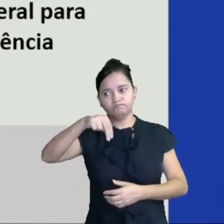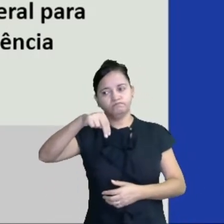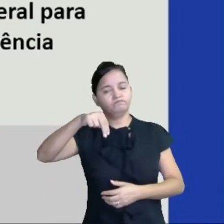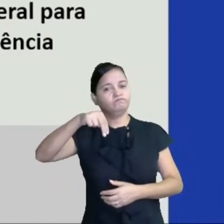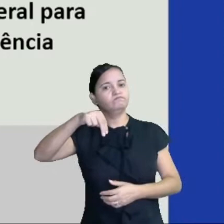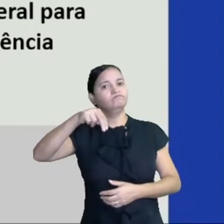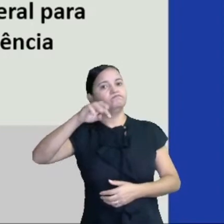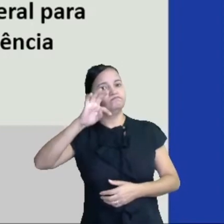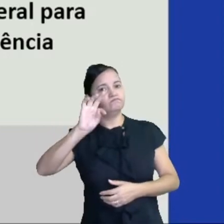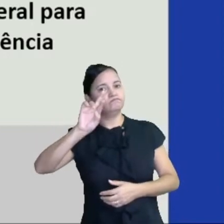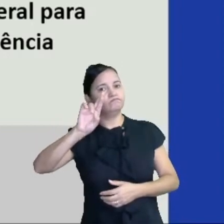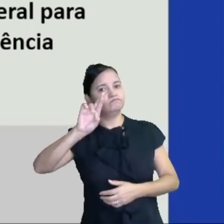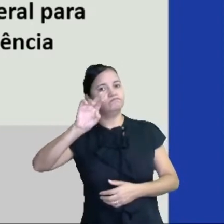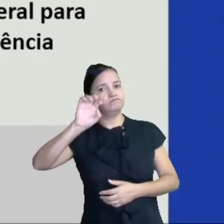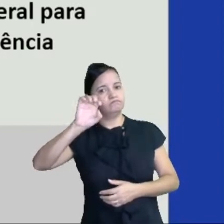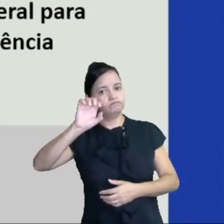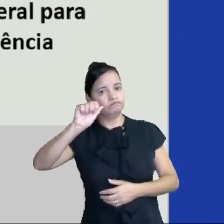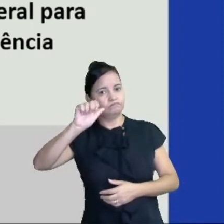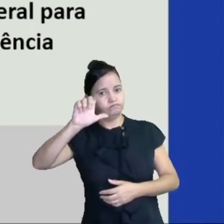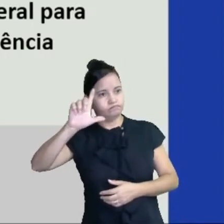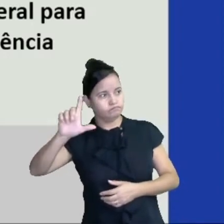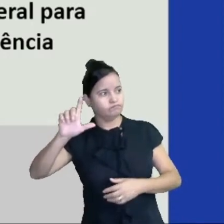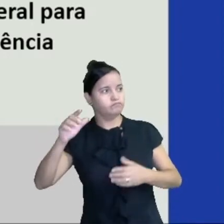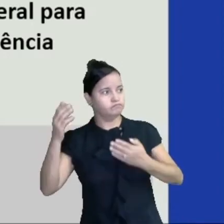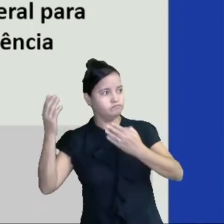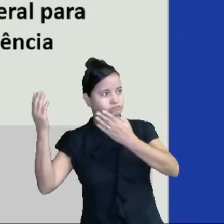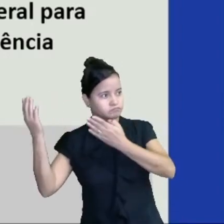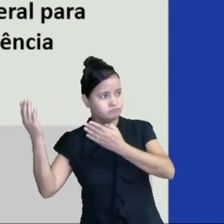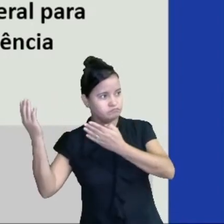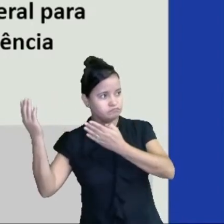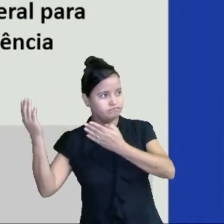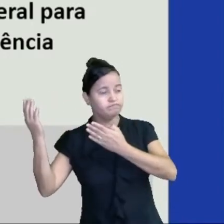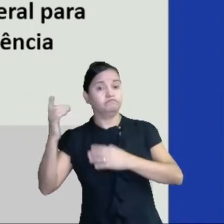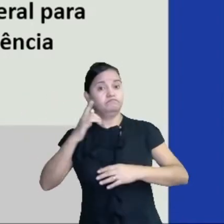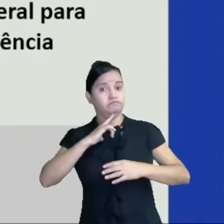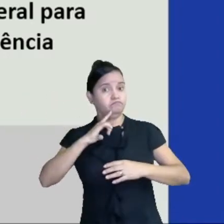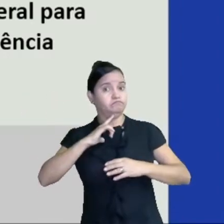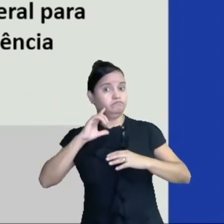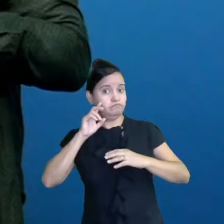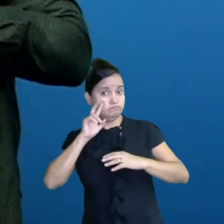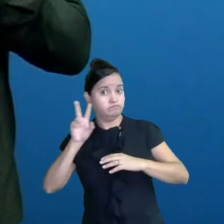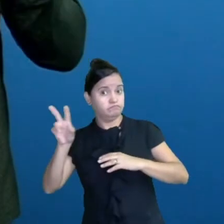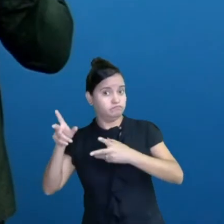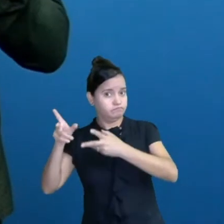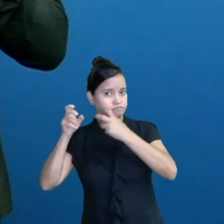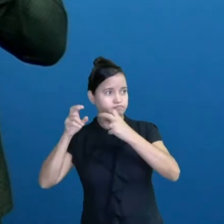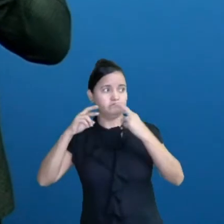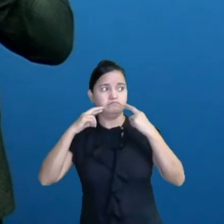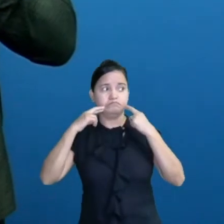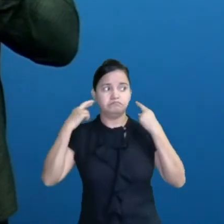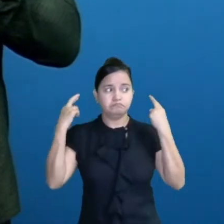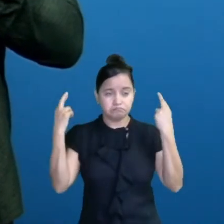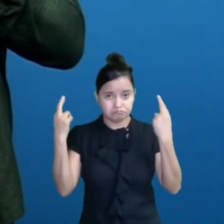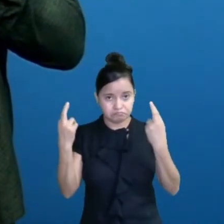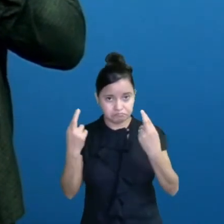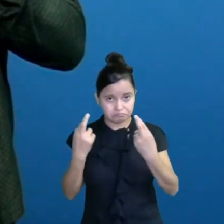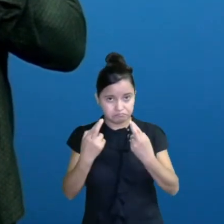tá? Como já a própria imagem aí mostra, foi um evento importantíssimo no quesito